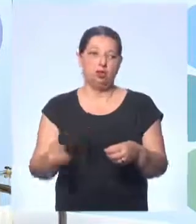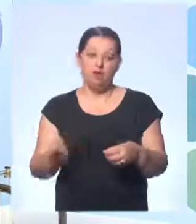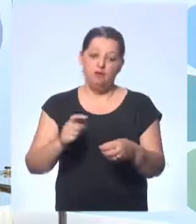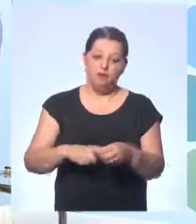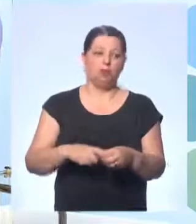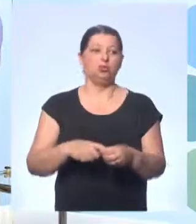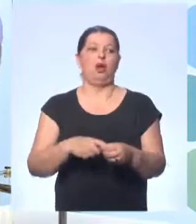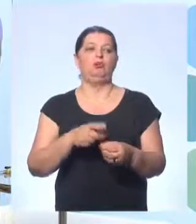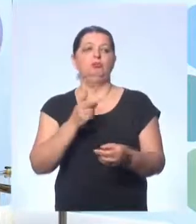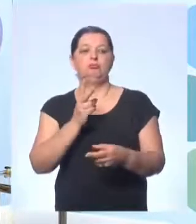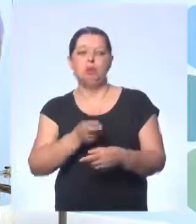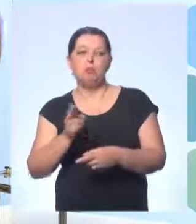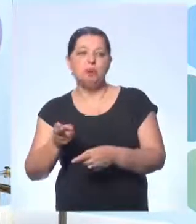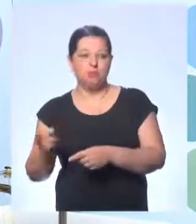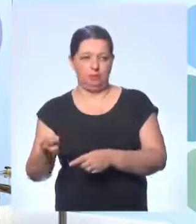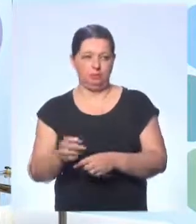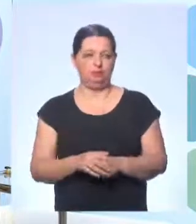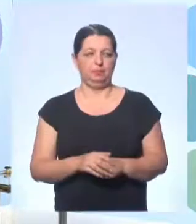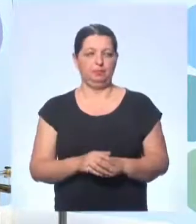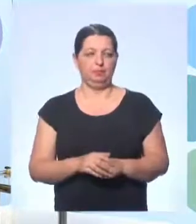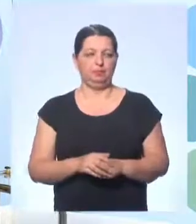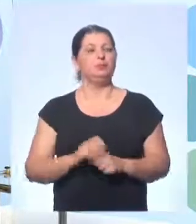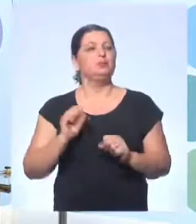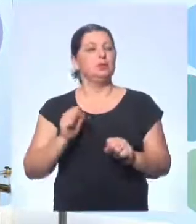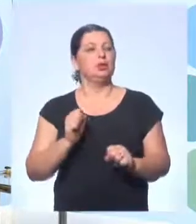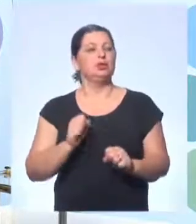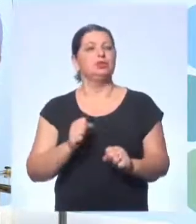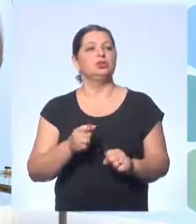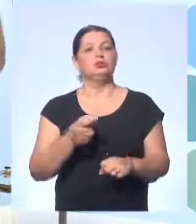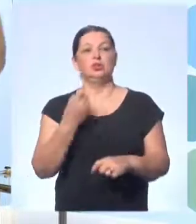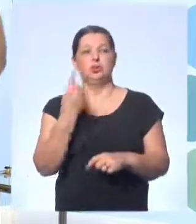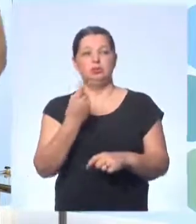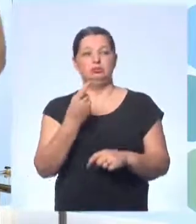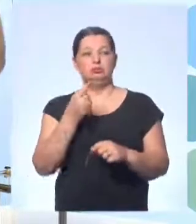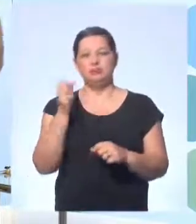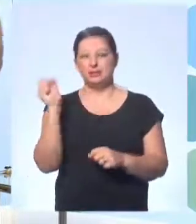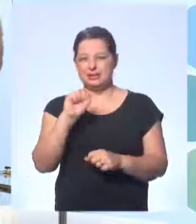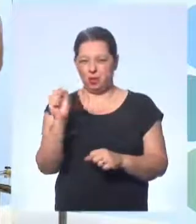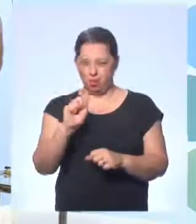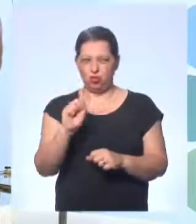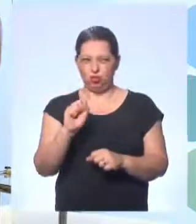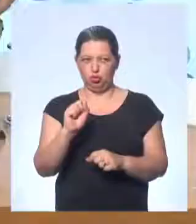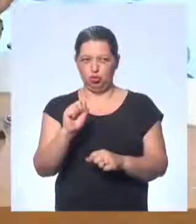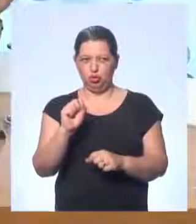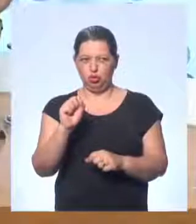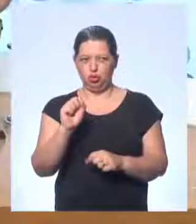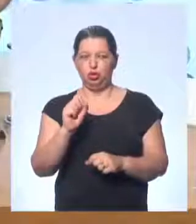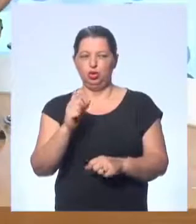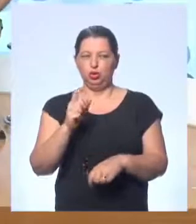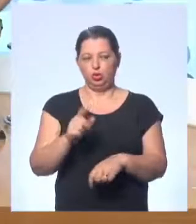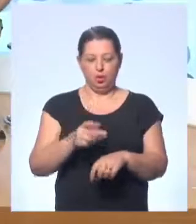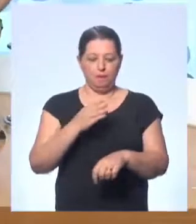equidistantes. Então, olha só o que é um pulso. O pulso pode ser o segundo do relógio, né? Cada segundo tem o